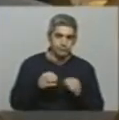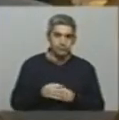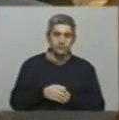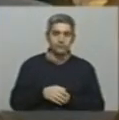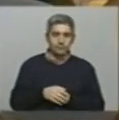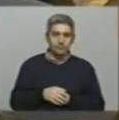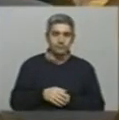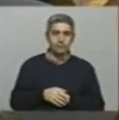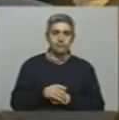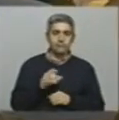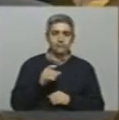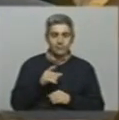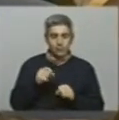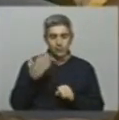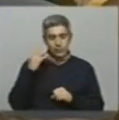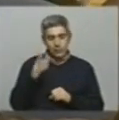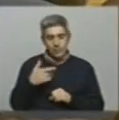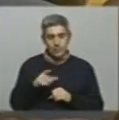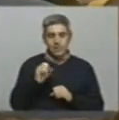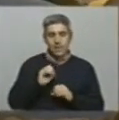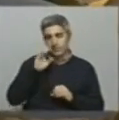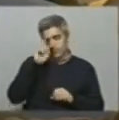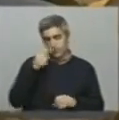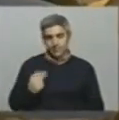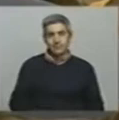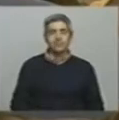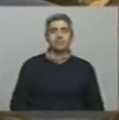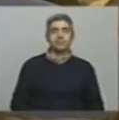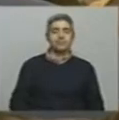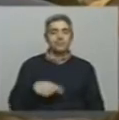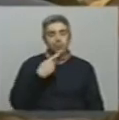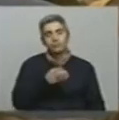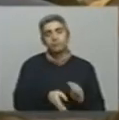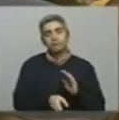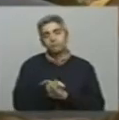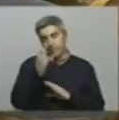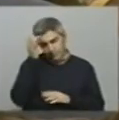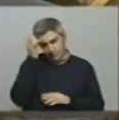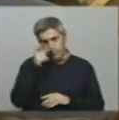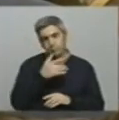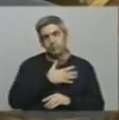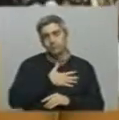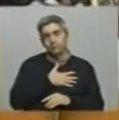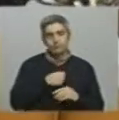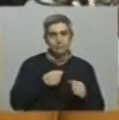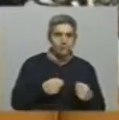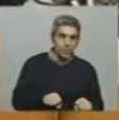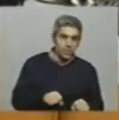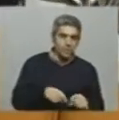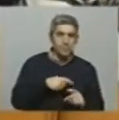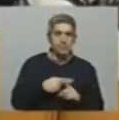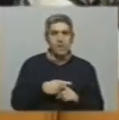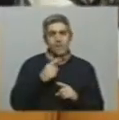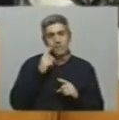já andava antes, claro, mas ninguém sabia, pois. Sim. Bom, mas depois para partir nestas grandes aventuras, portanto, nasce aqui uma grande paixão pela mota, nasce uma grande